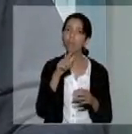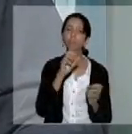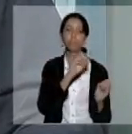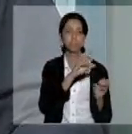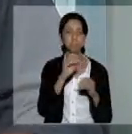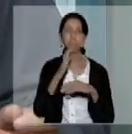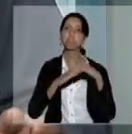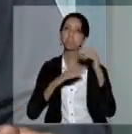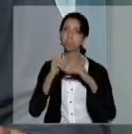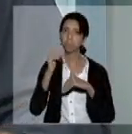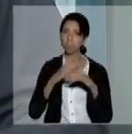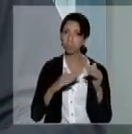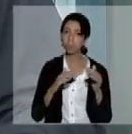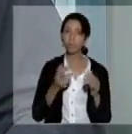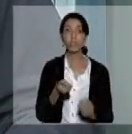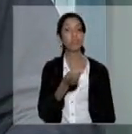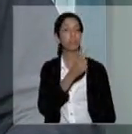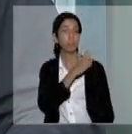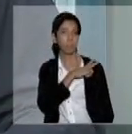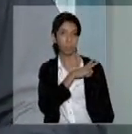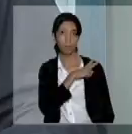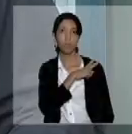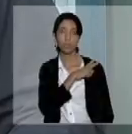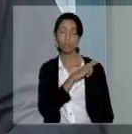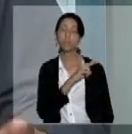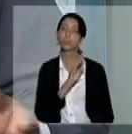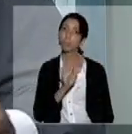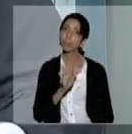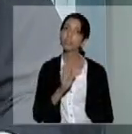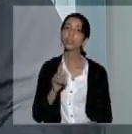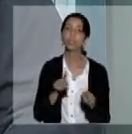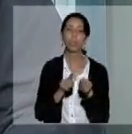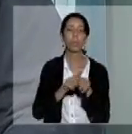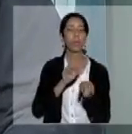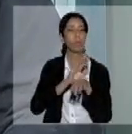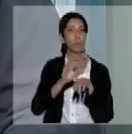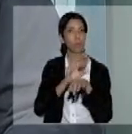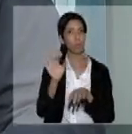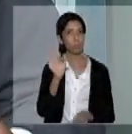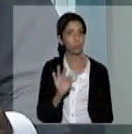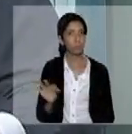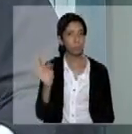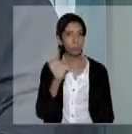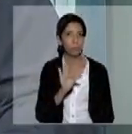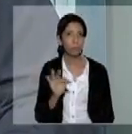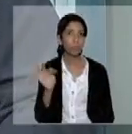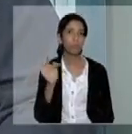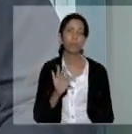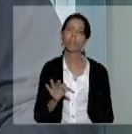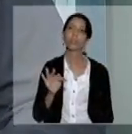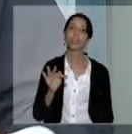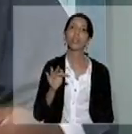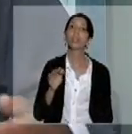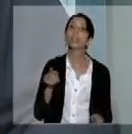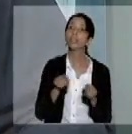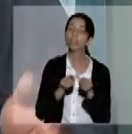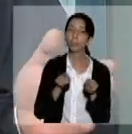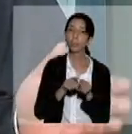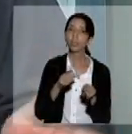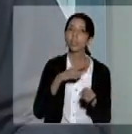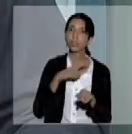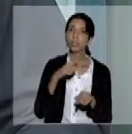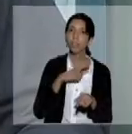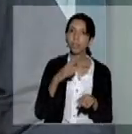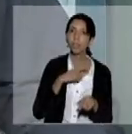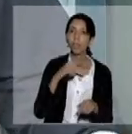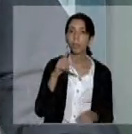de qualidade, tanto no ensino médio, quanto em cursos superiores, em programas como os Mulheres 1000, como nós atuamos